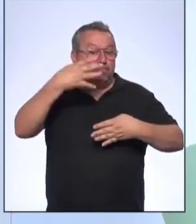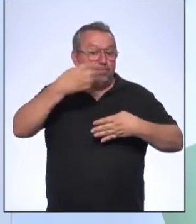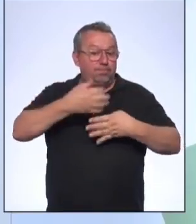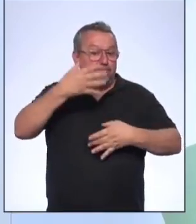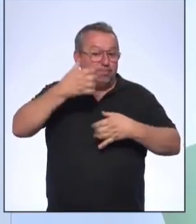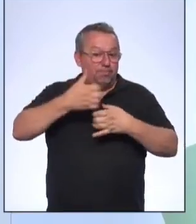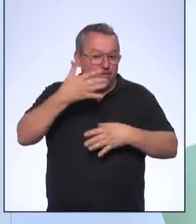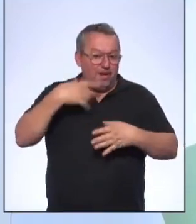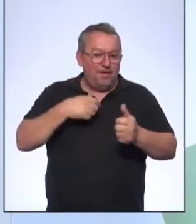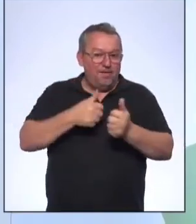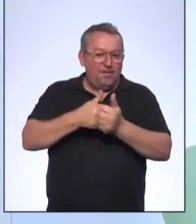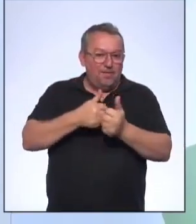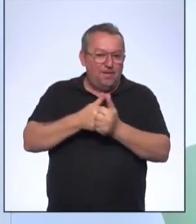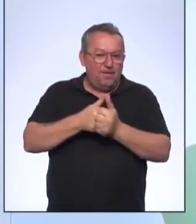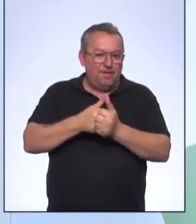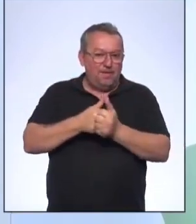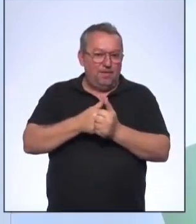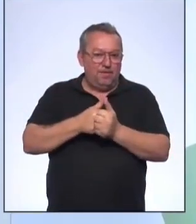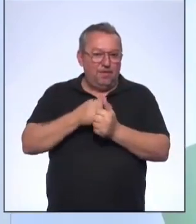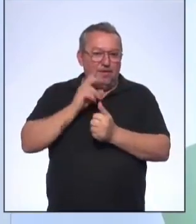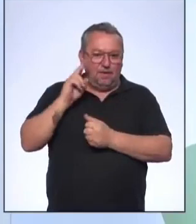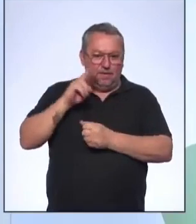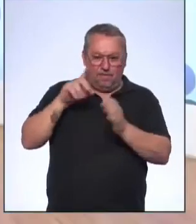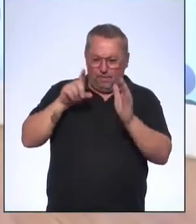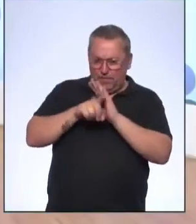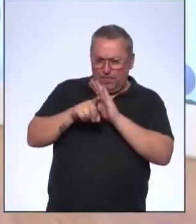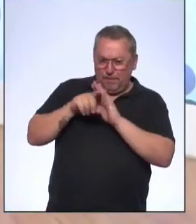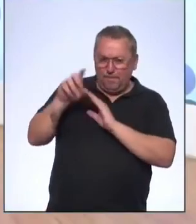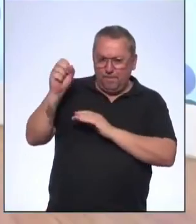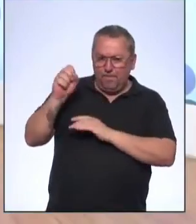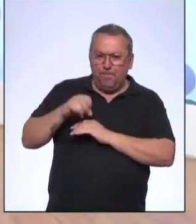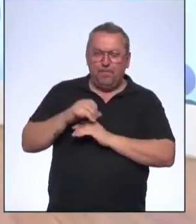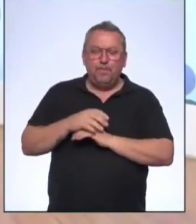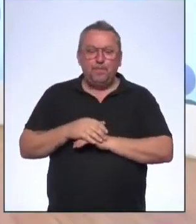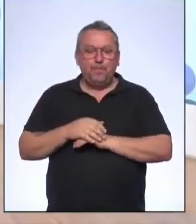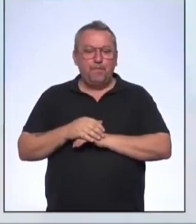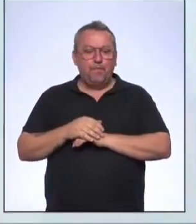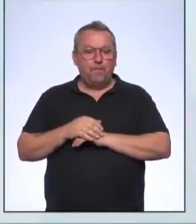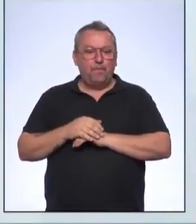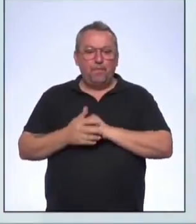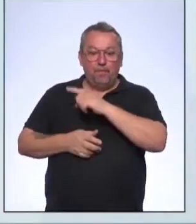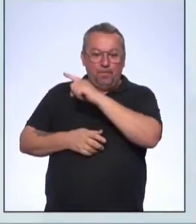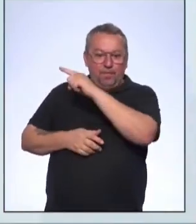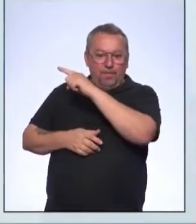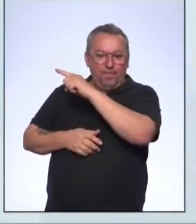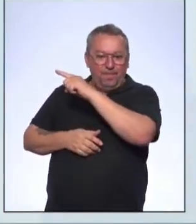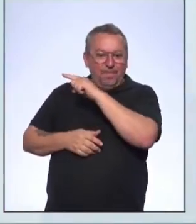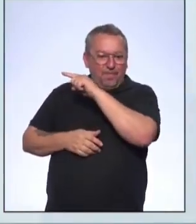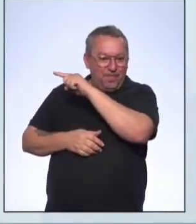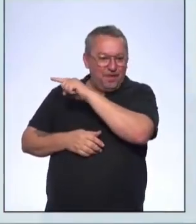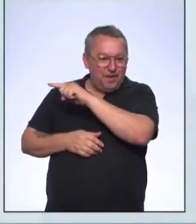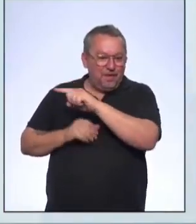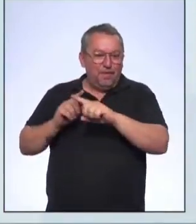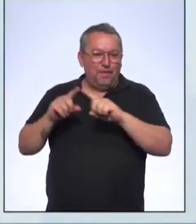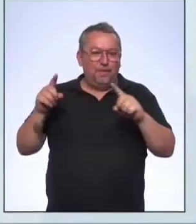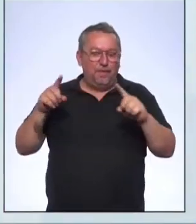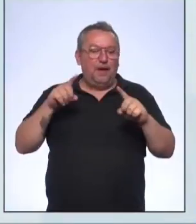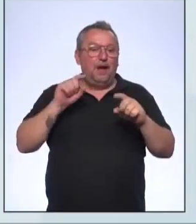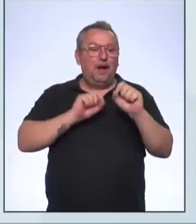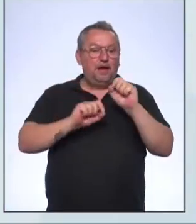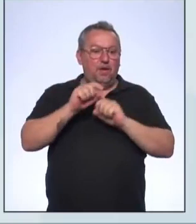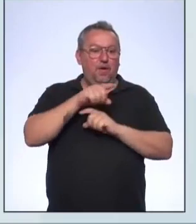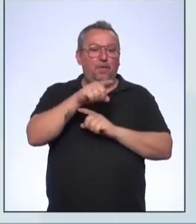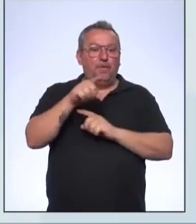Mônica vai acompanhando. Então, quer ler as perguntas para eles, Mônica? Sim, sim. Bom, gente, olha só, as perguntas para a nossa interação